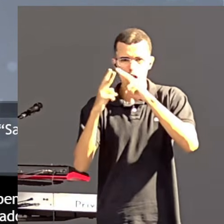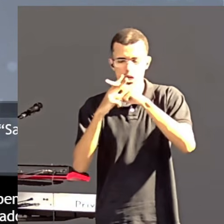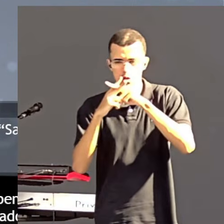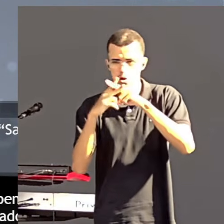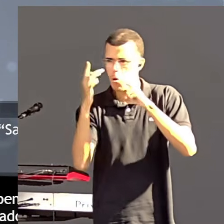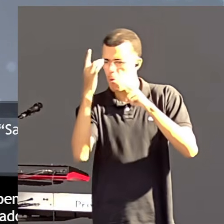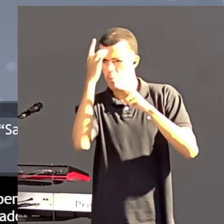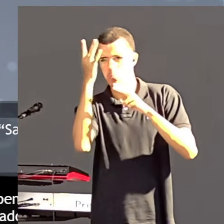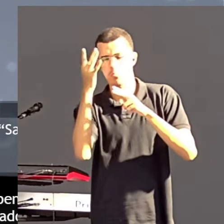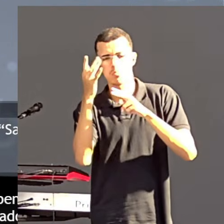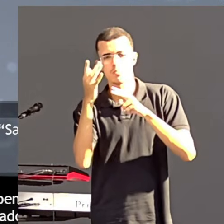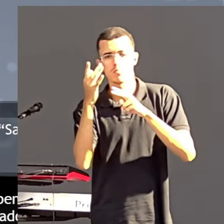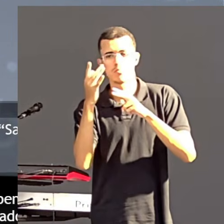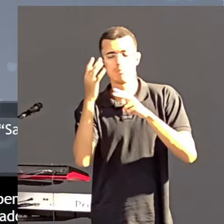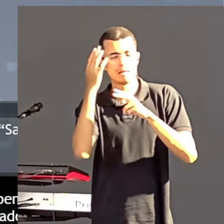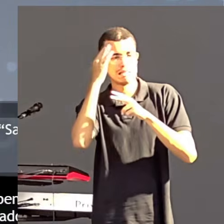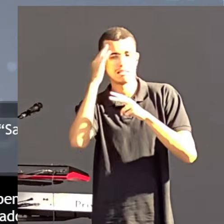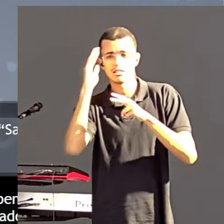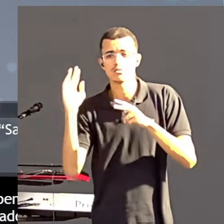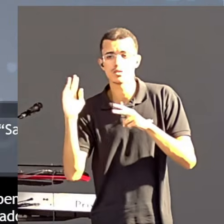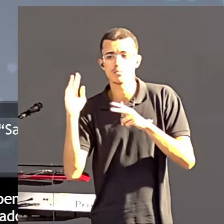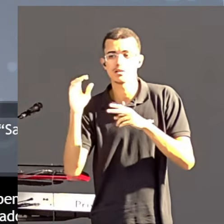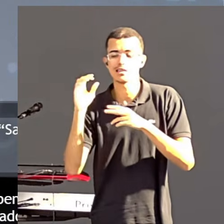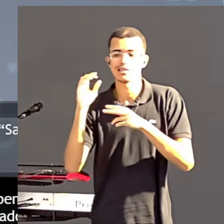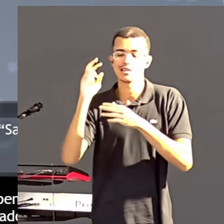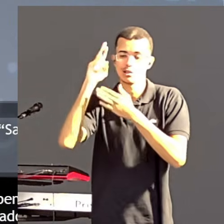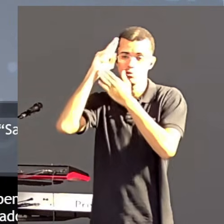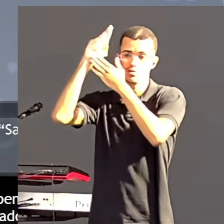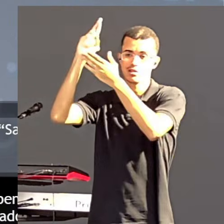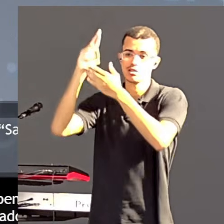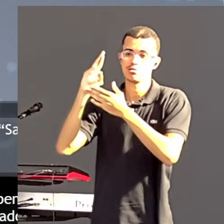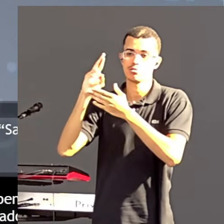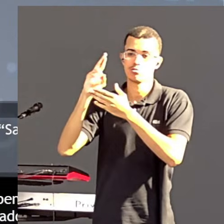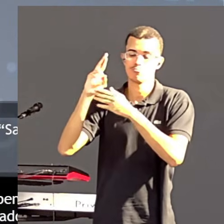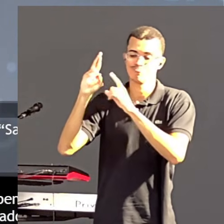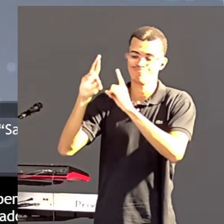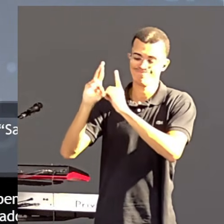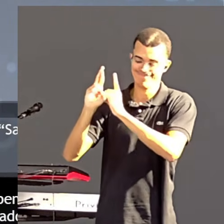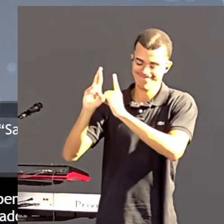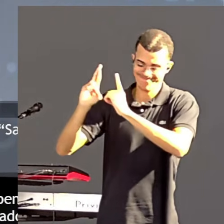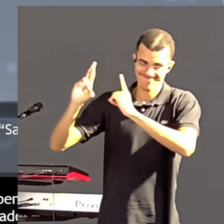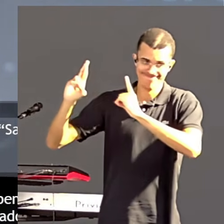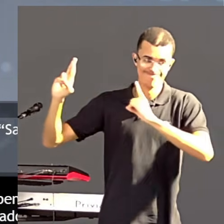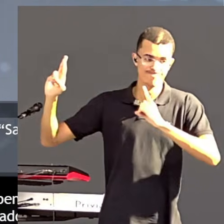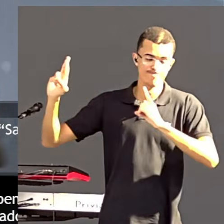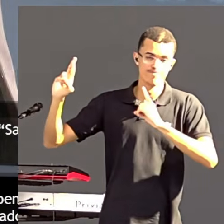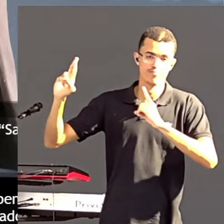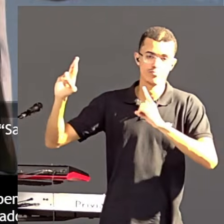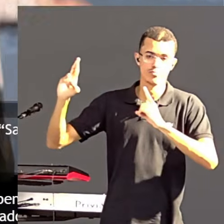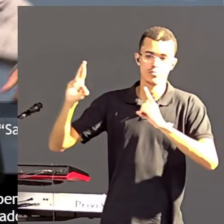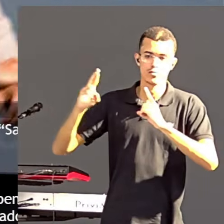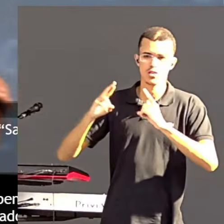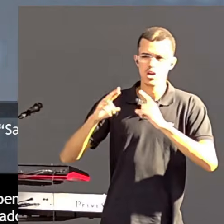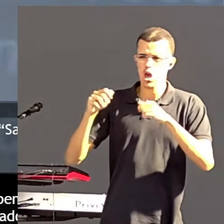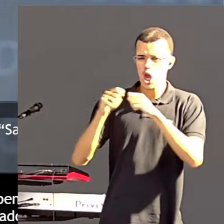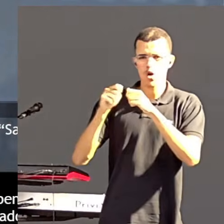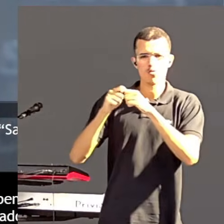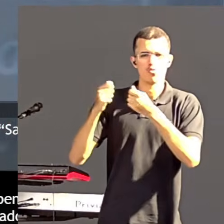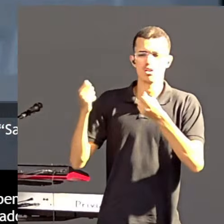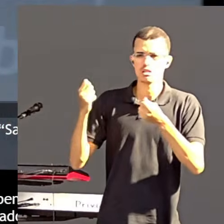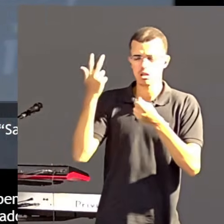sabia que o Senhor o tinha deixado. Vou resolver como as outras